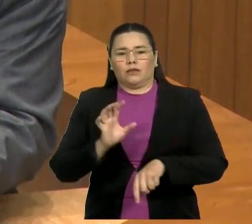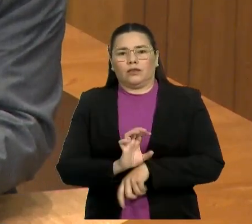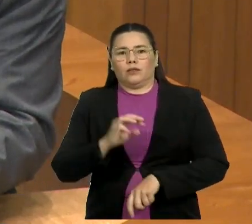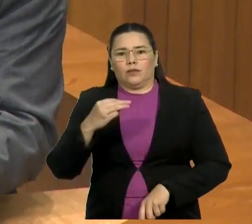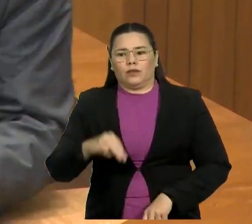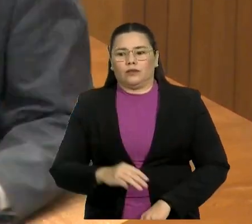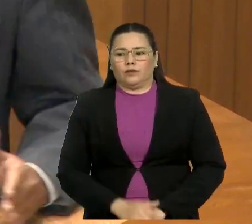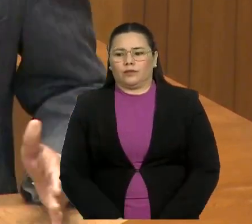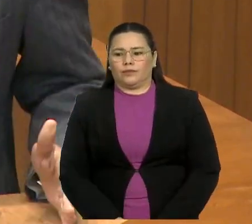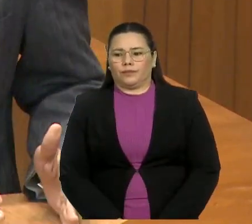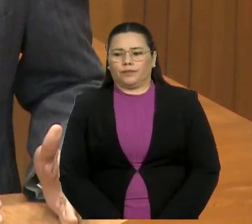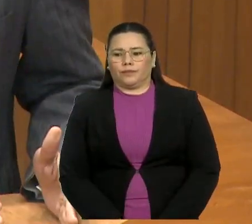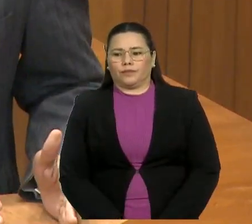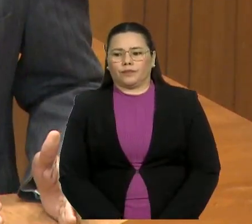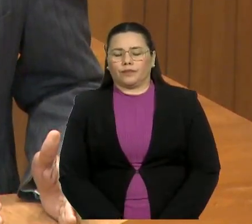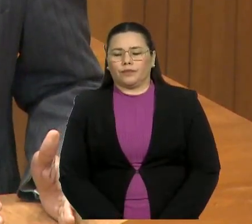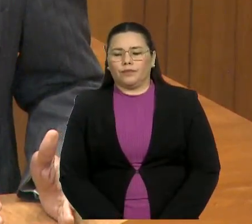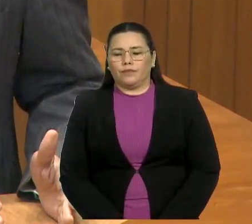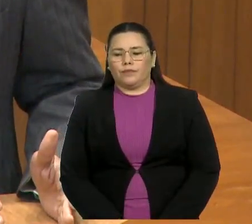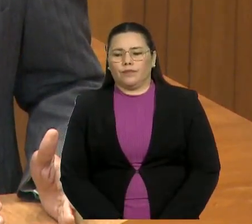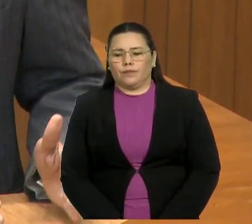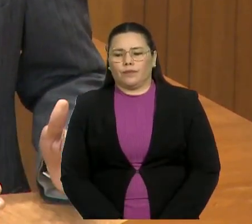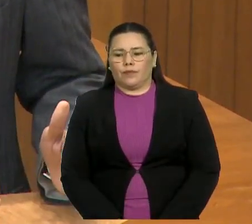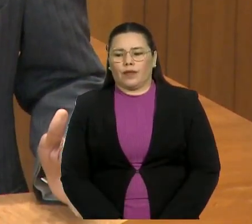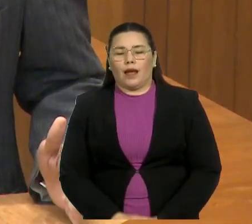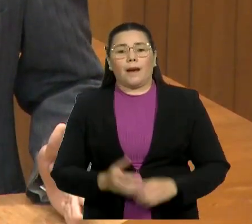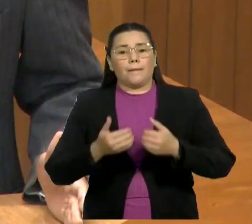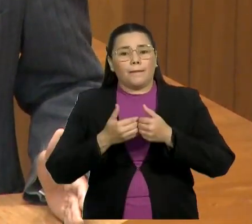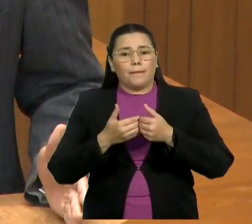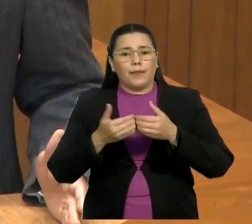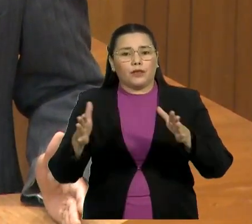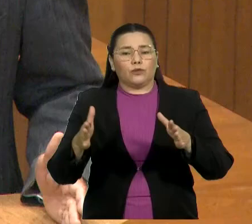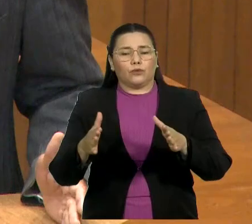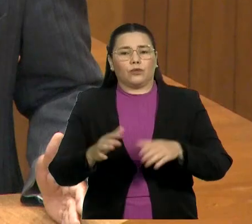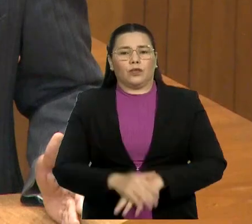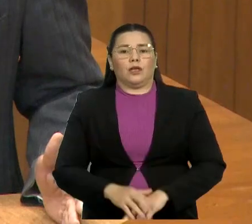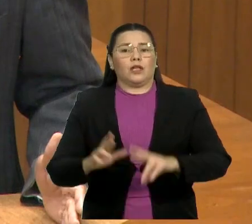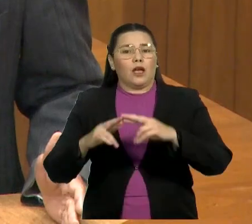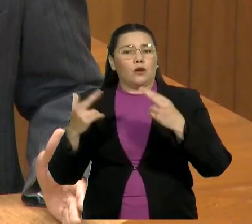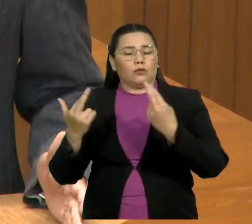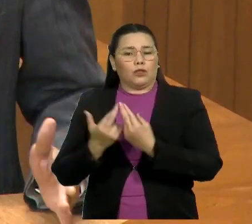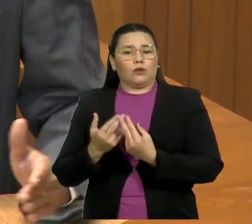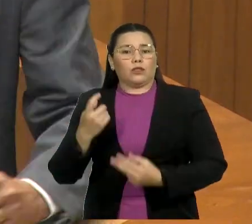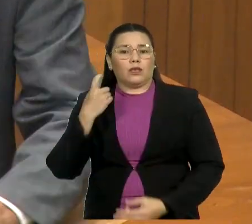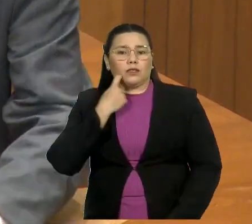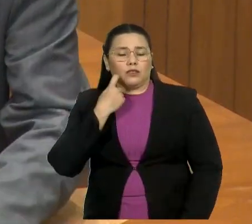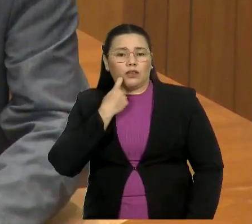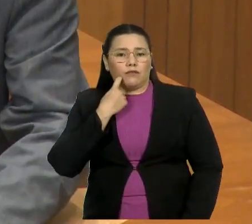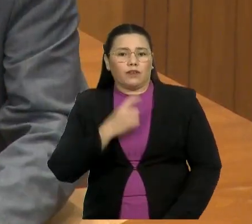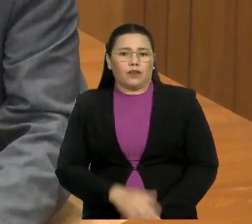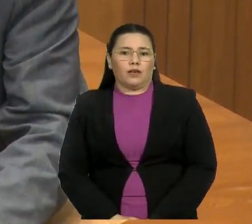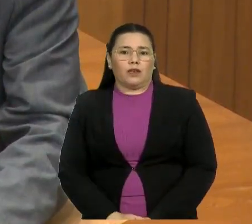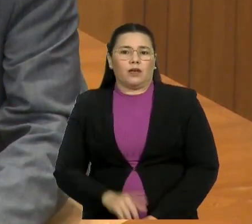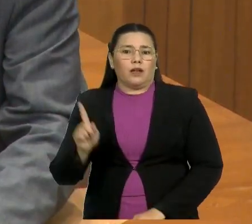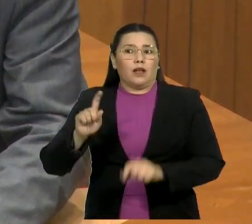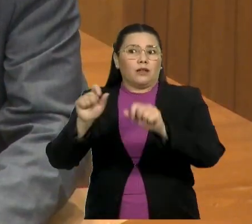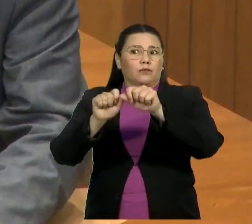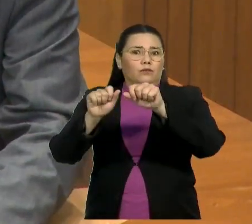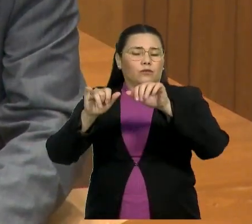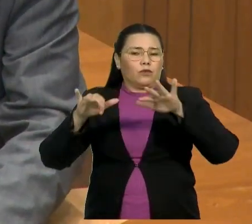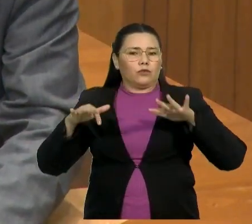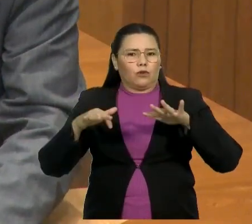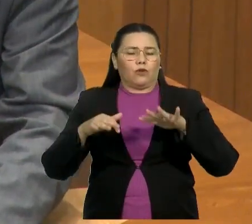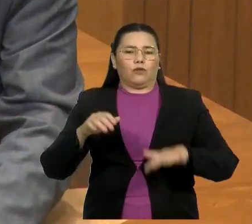onde nós teremos a abertura do encontro na sexta-feira no auditório Fernando Falcão